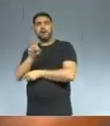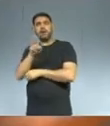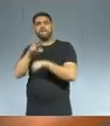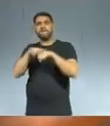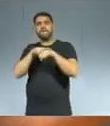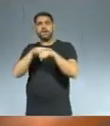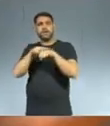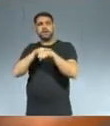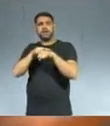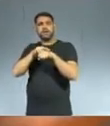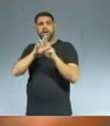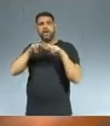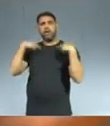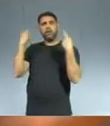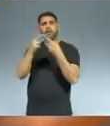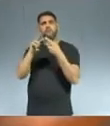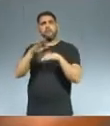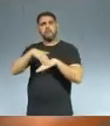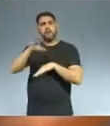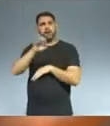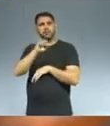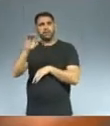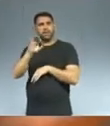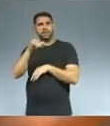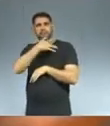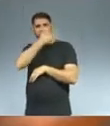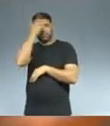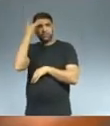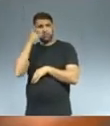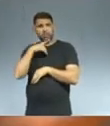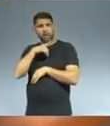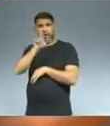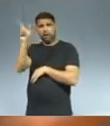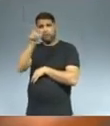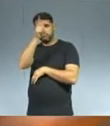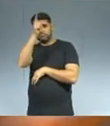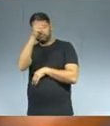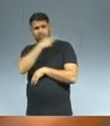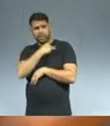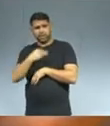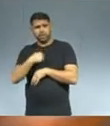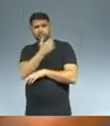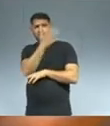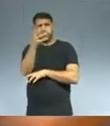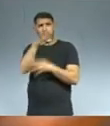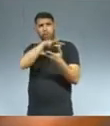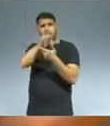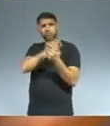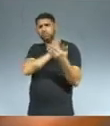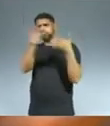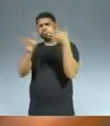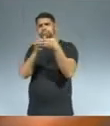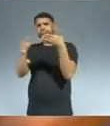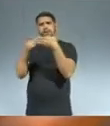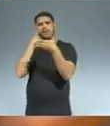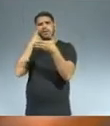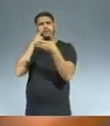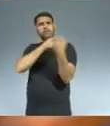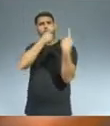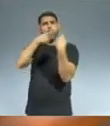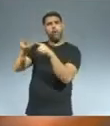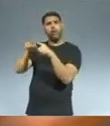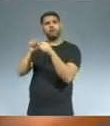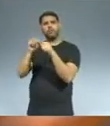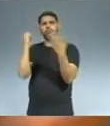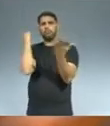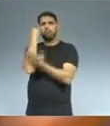na Alemanha que reuniu mais de 80 Vinícius agricultura a e nós temos sempre nos posicionado né que nós somos totalmente contrários